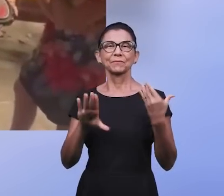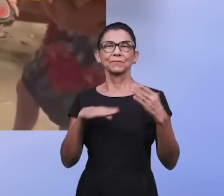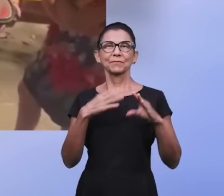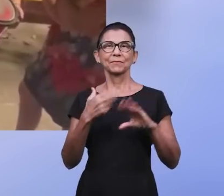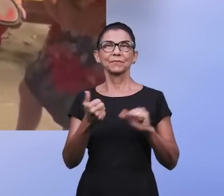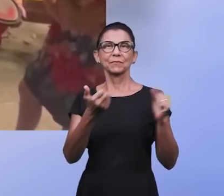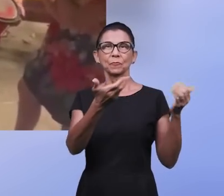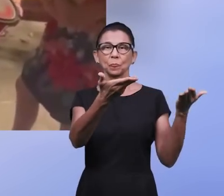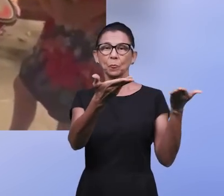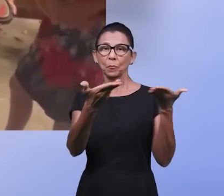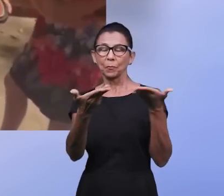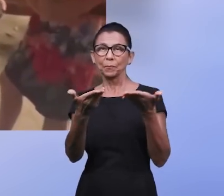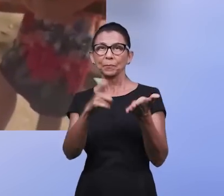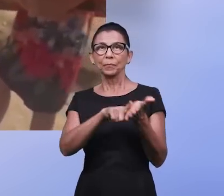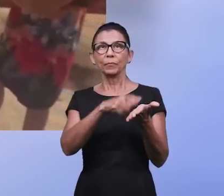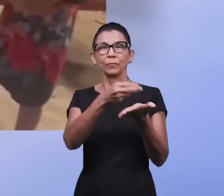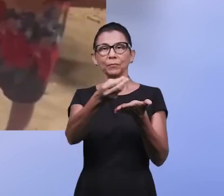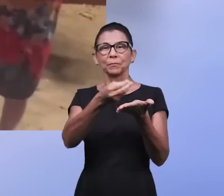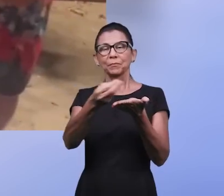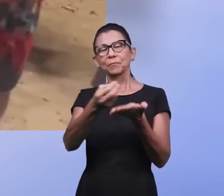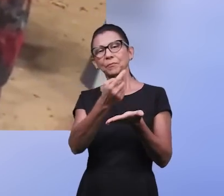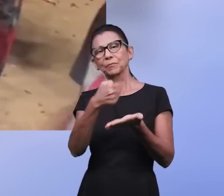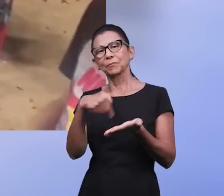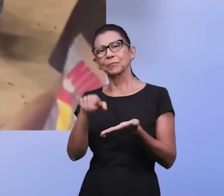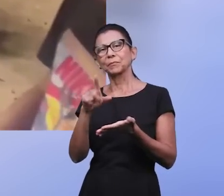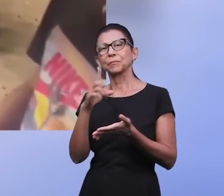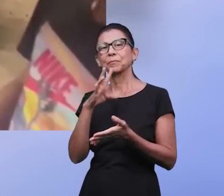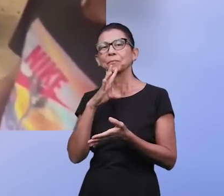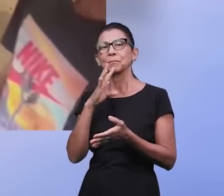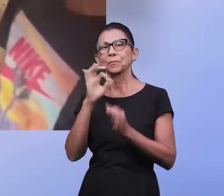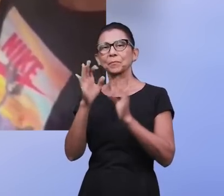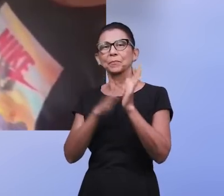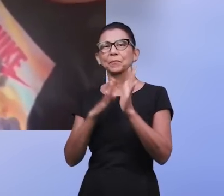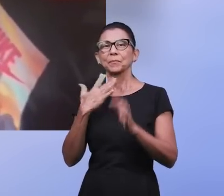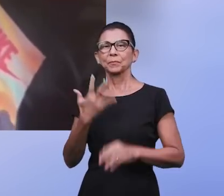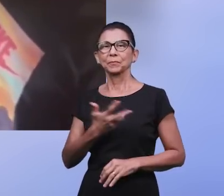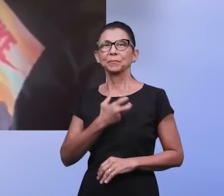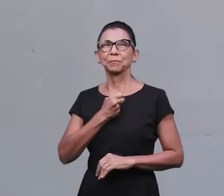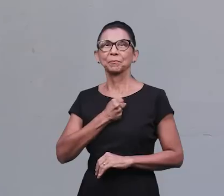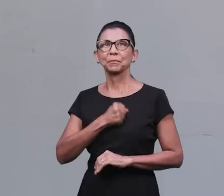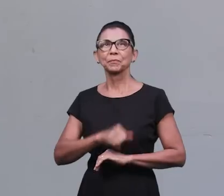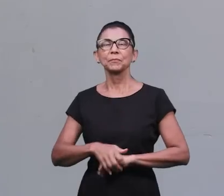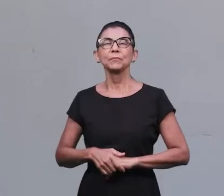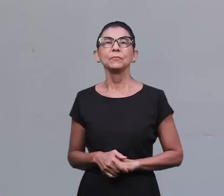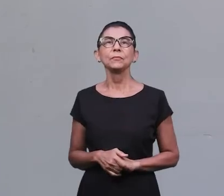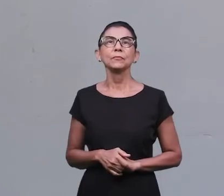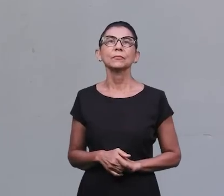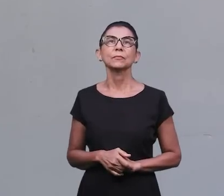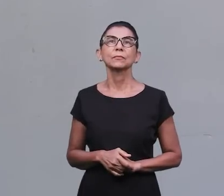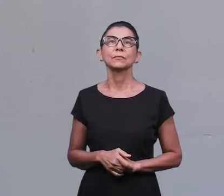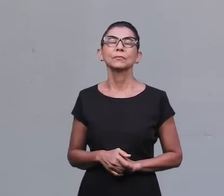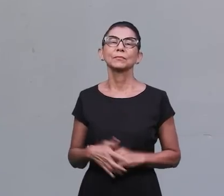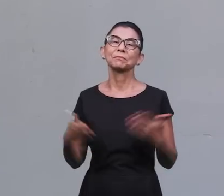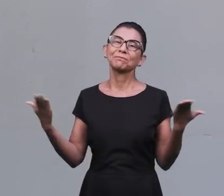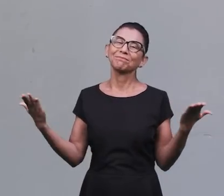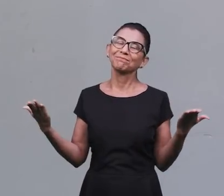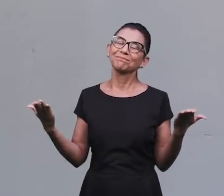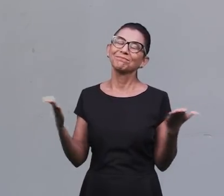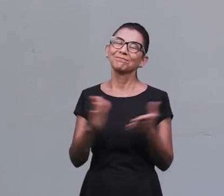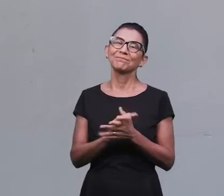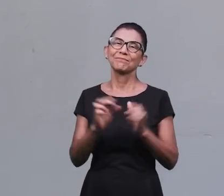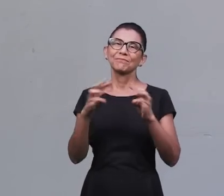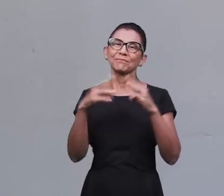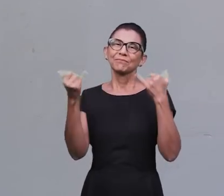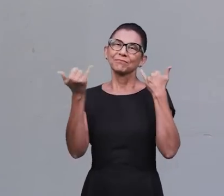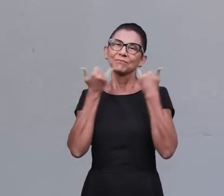convidando a todos para uma tão grande salvação. Louvado seja o nome do Senhor! Jorge, esta foi a nossa participação no